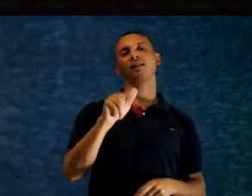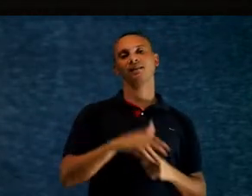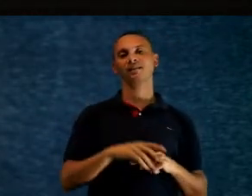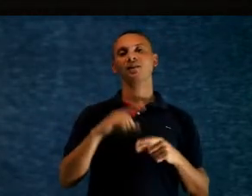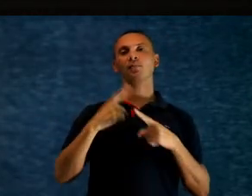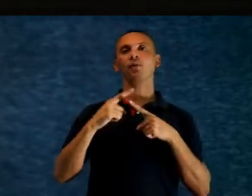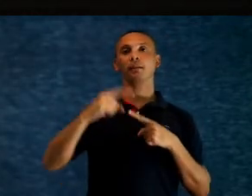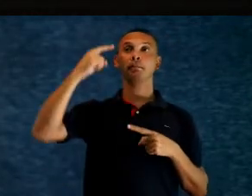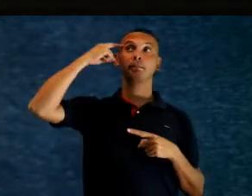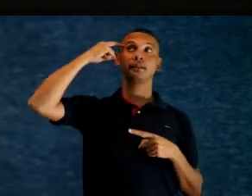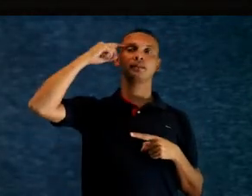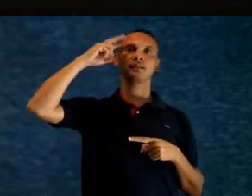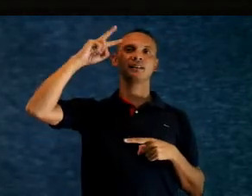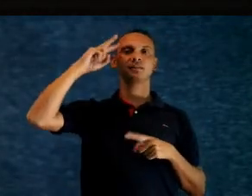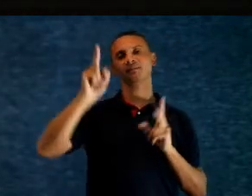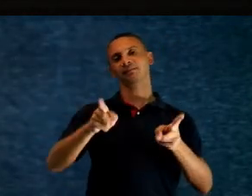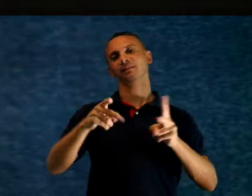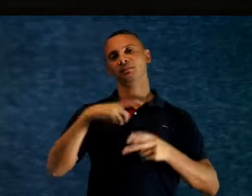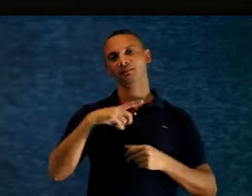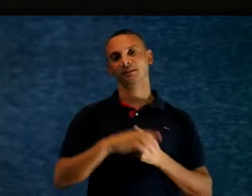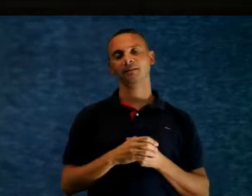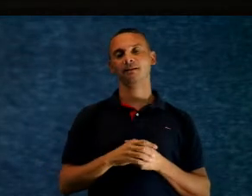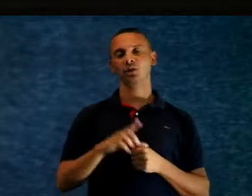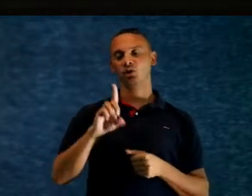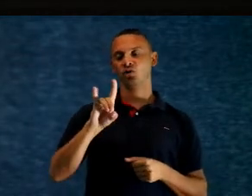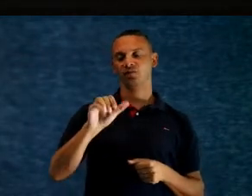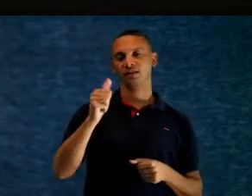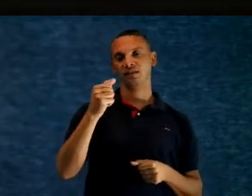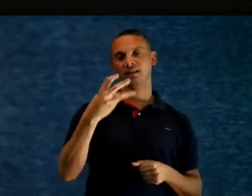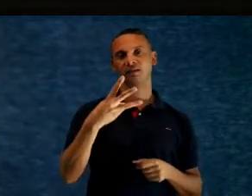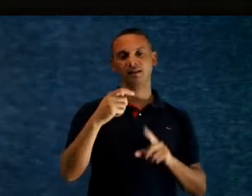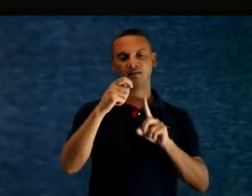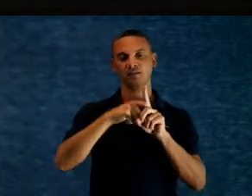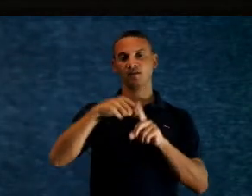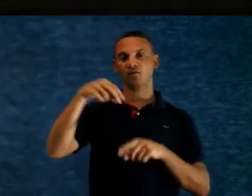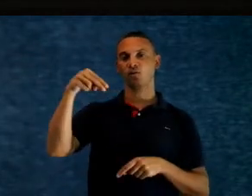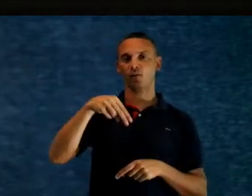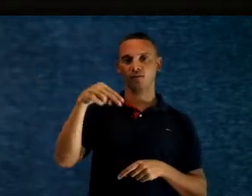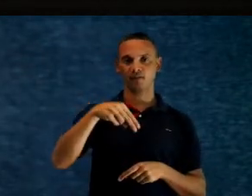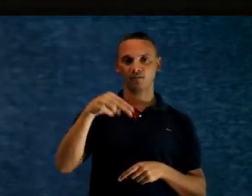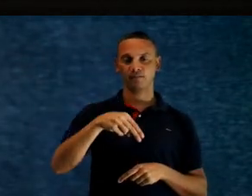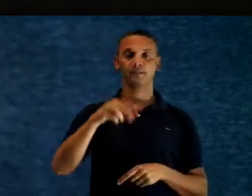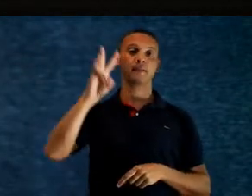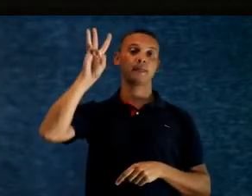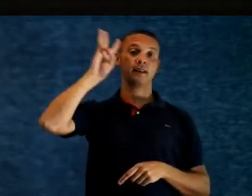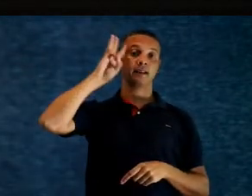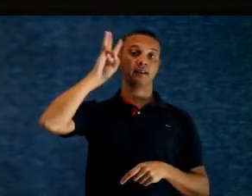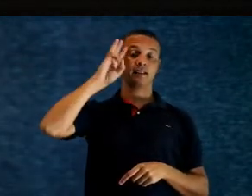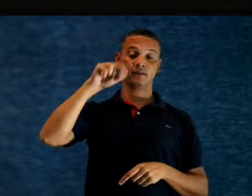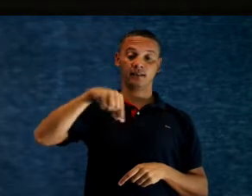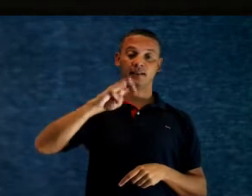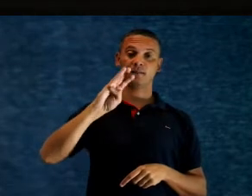aqui amorosamente reunidos, né, fraternalmente juntos, para lembrar com saudade,